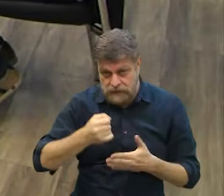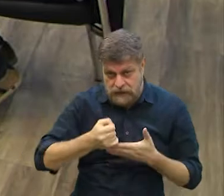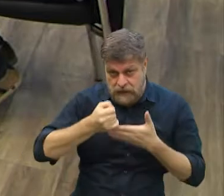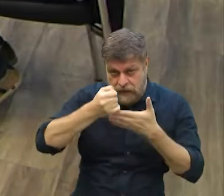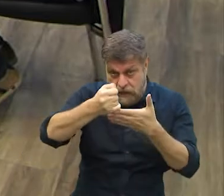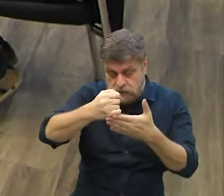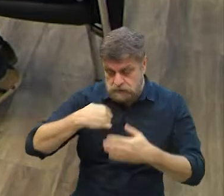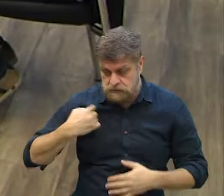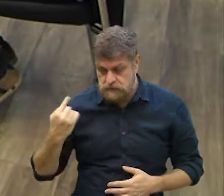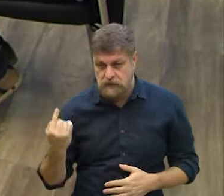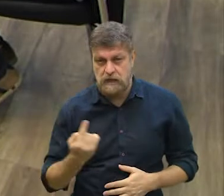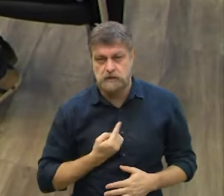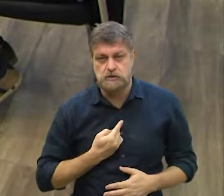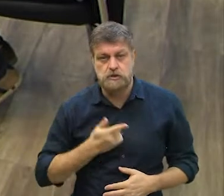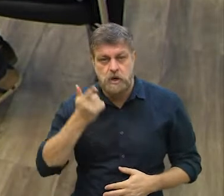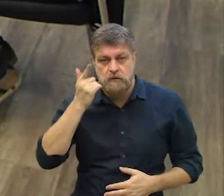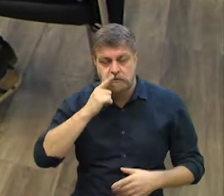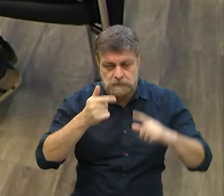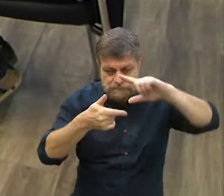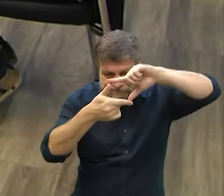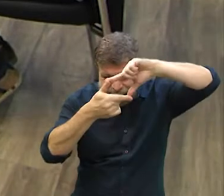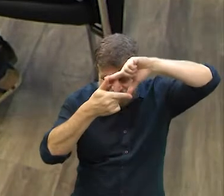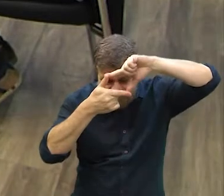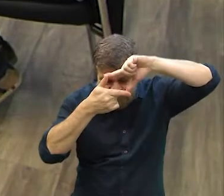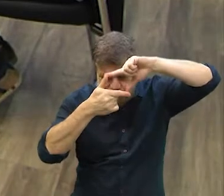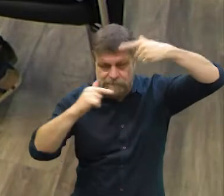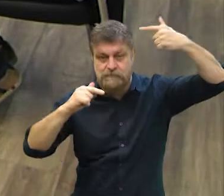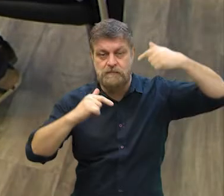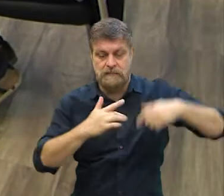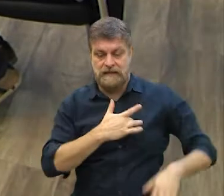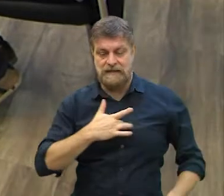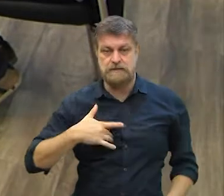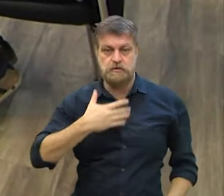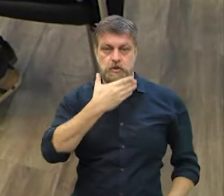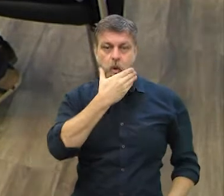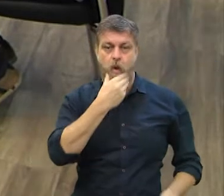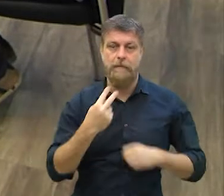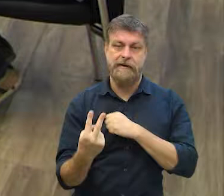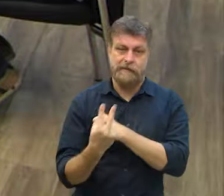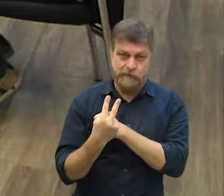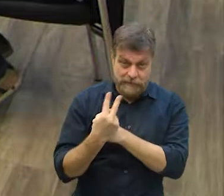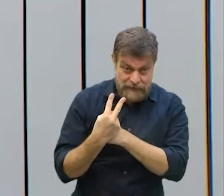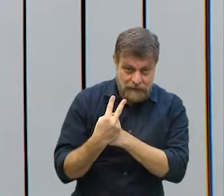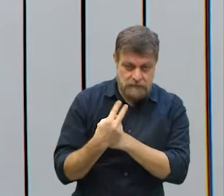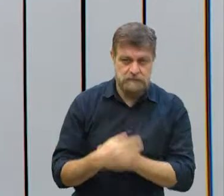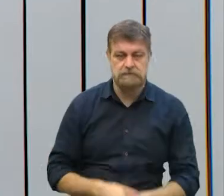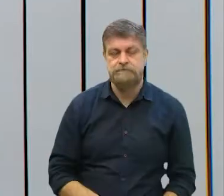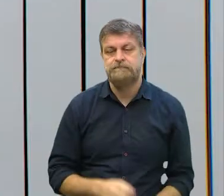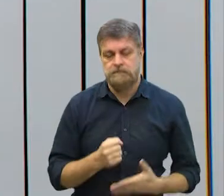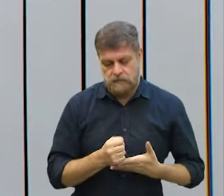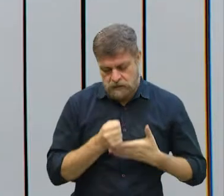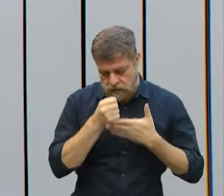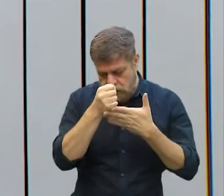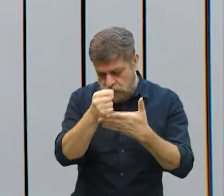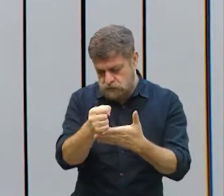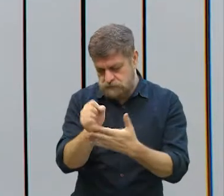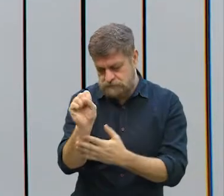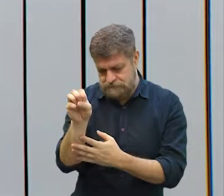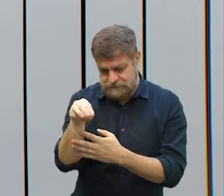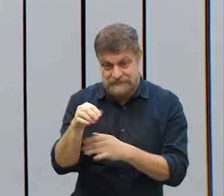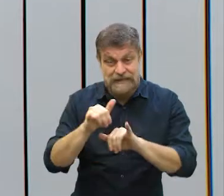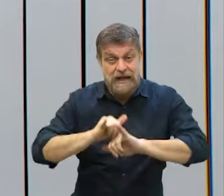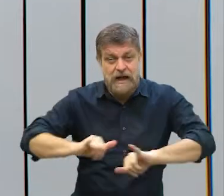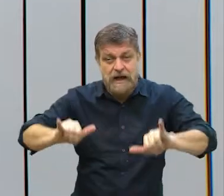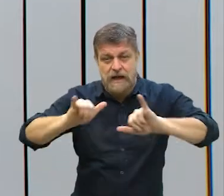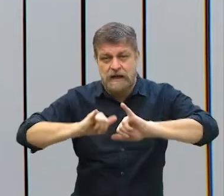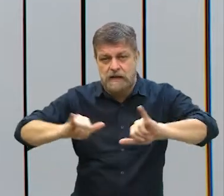isso ajuda para a gente ir quebrando e fazer com que o homem cuide mais da saúde? Sim, isso ajuda muito. Uma